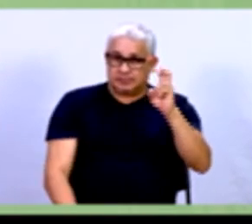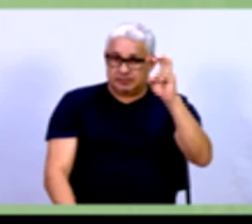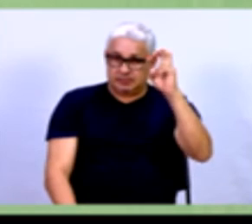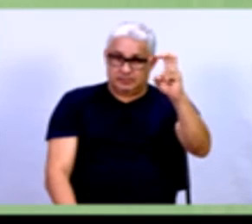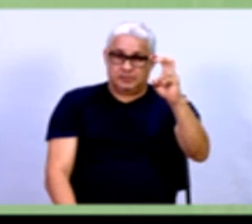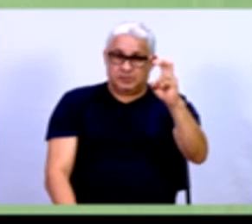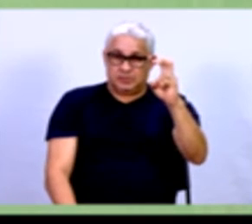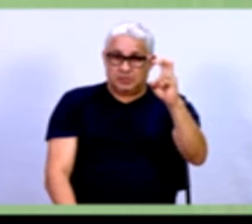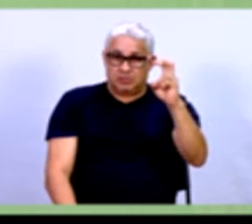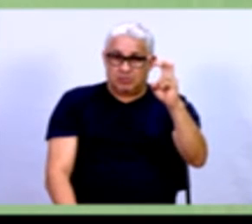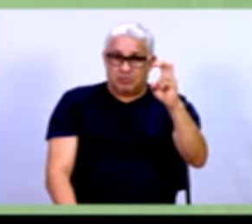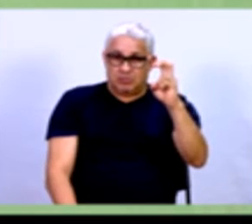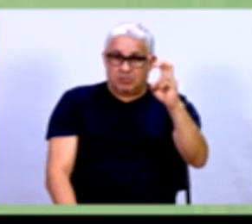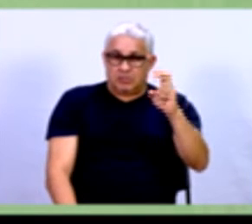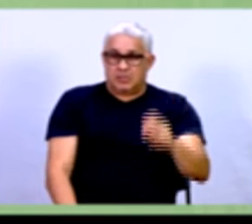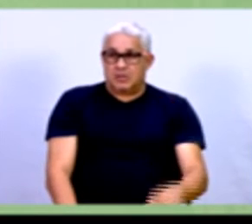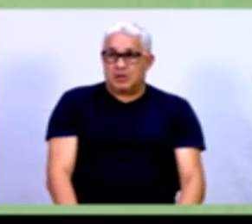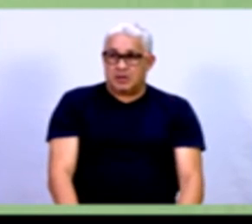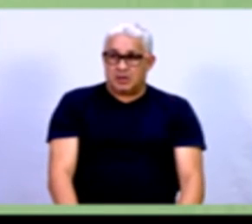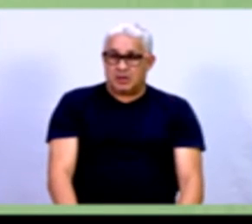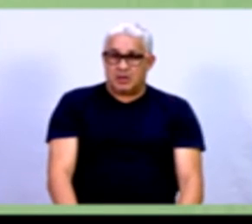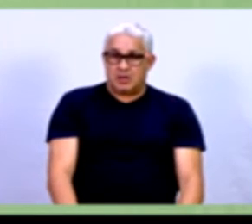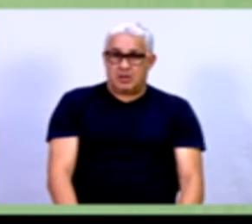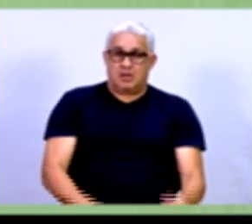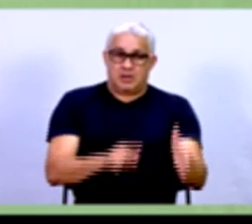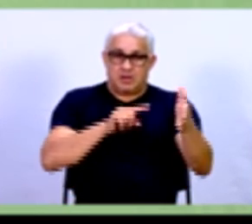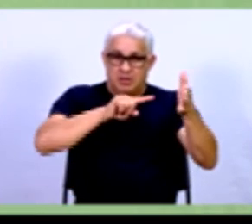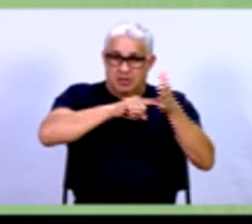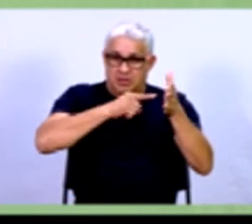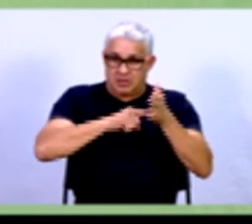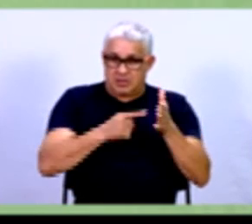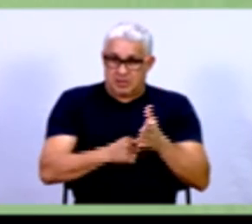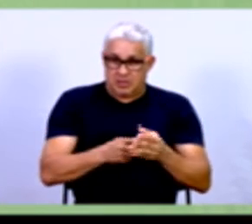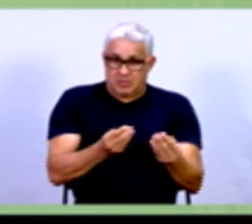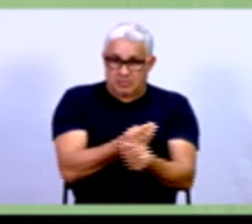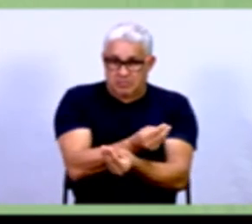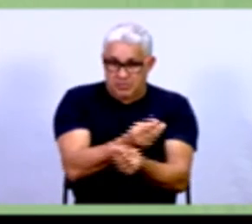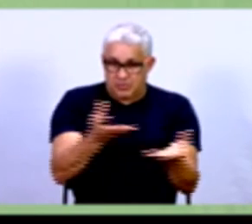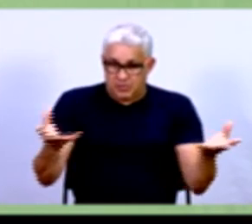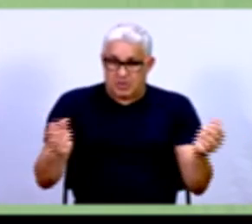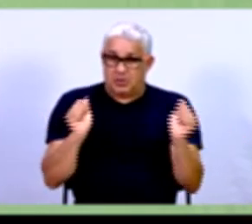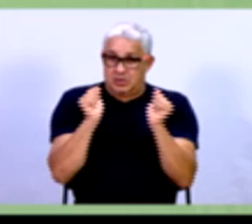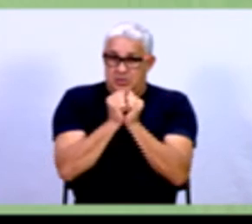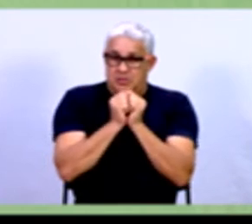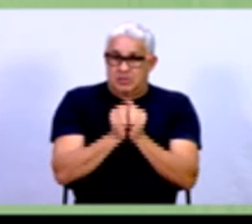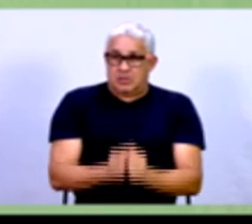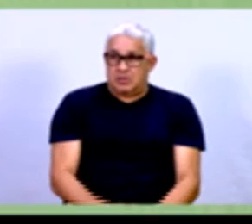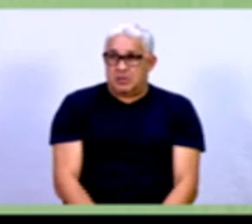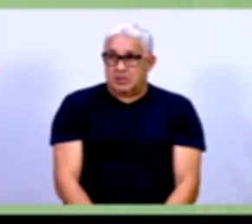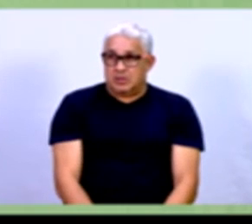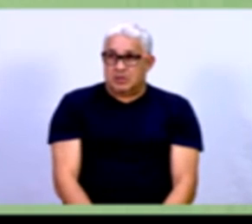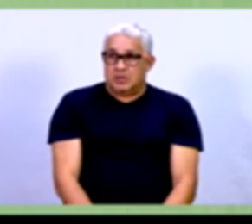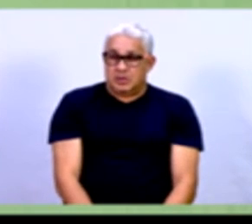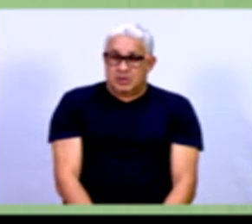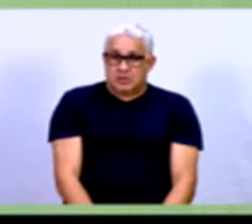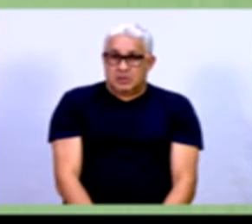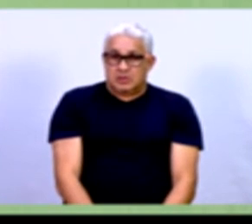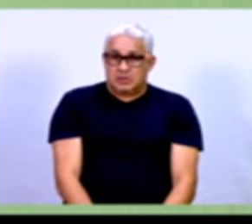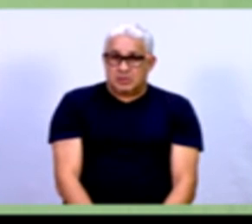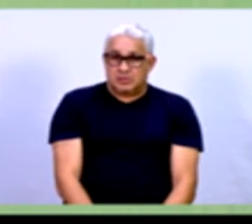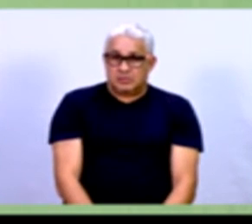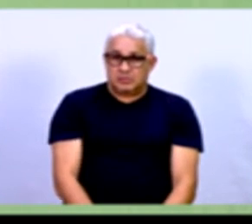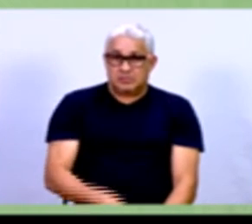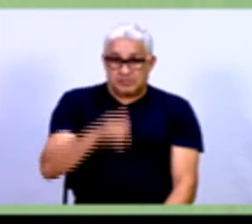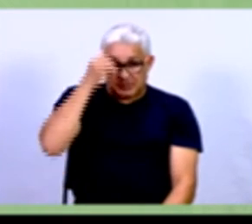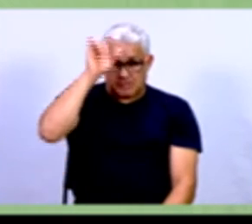nossa distribuição de frequências aqui juntos, para que não haja mais dúvida